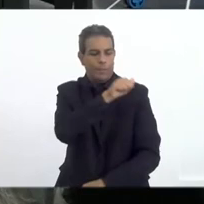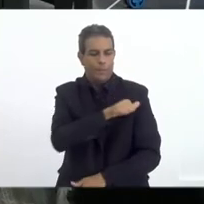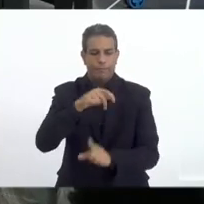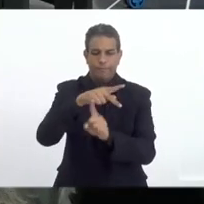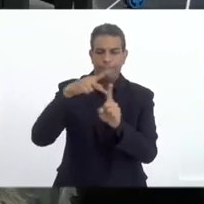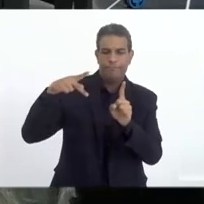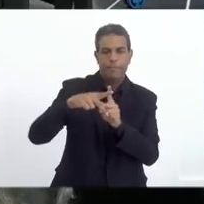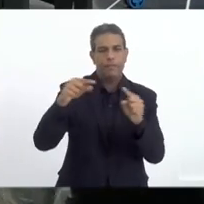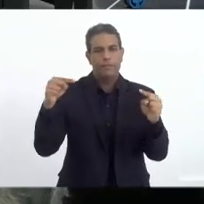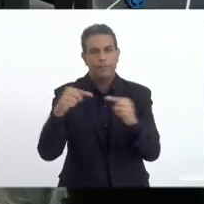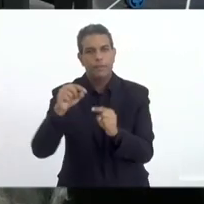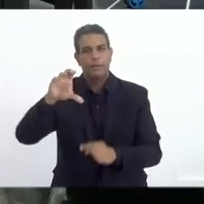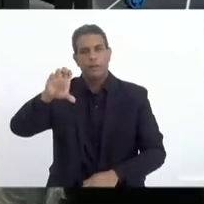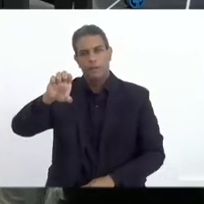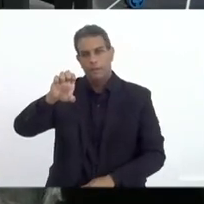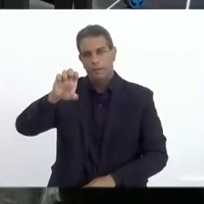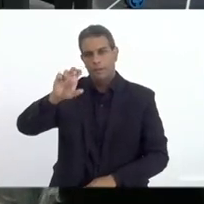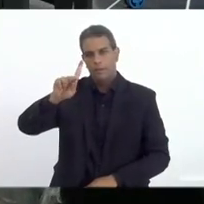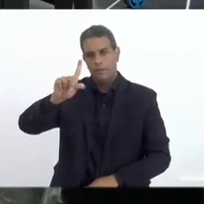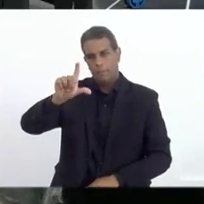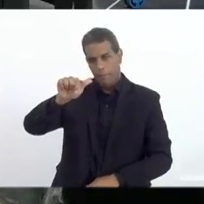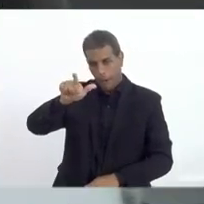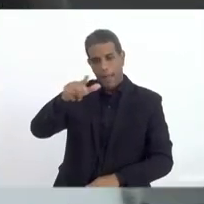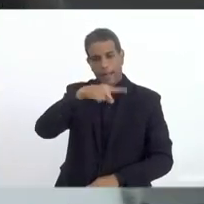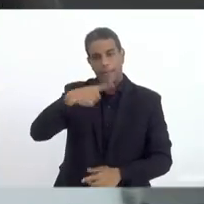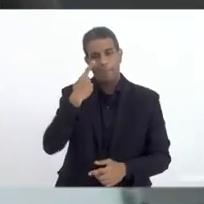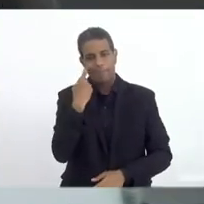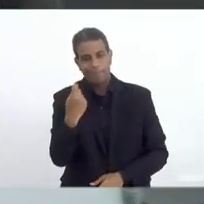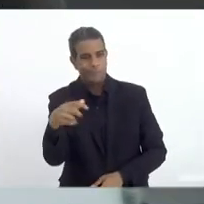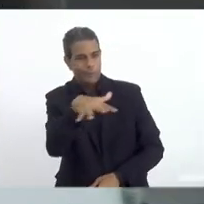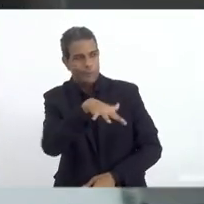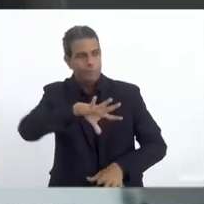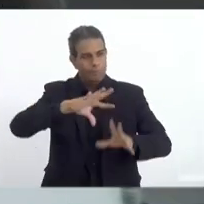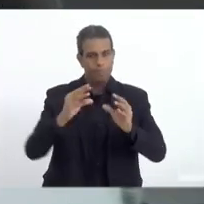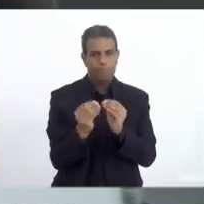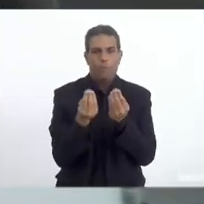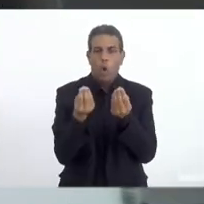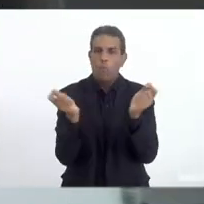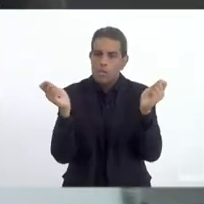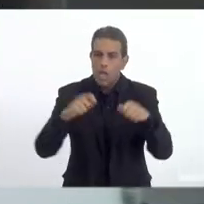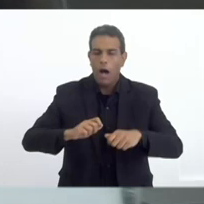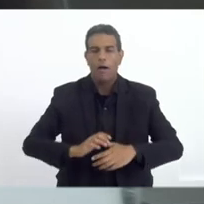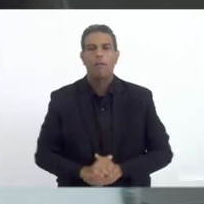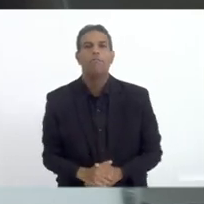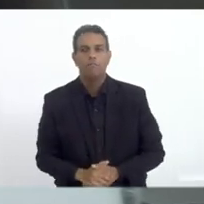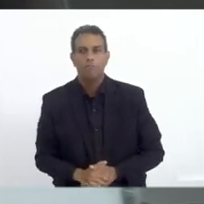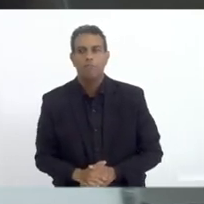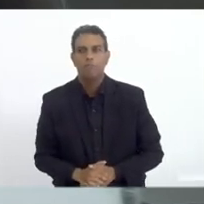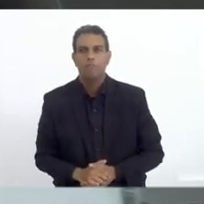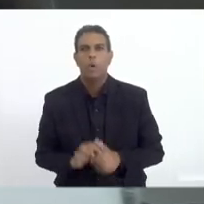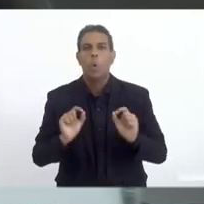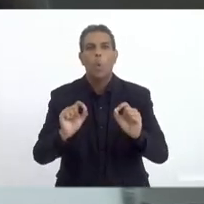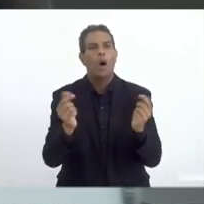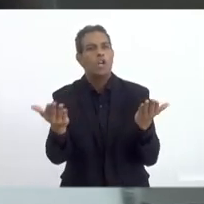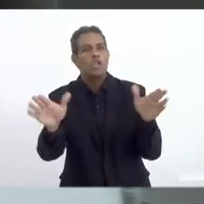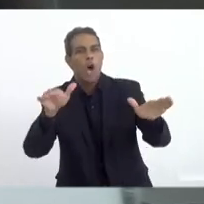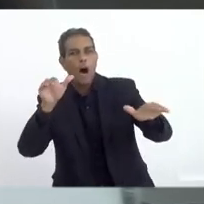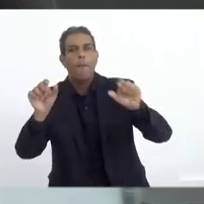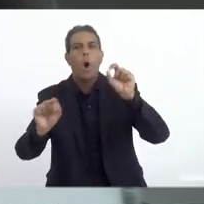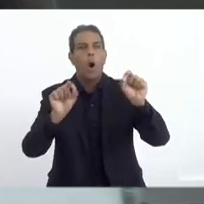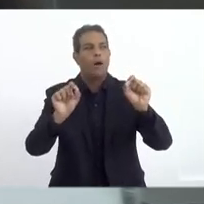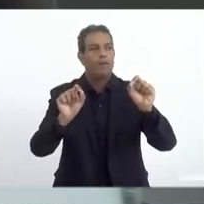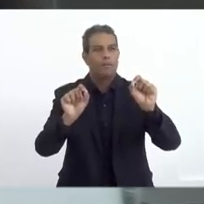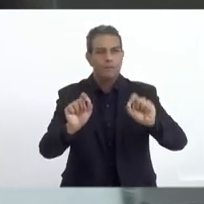também da CEPLAG de chamar. Não, com certeza. Pronto, o maior interessado somos nós, com certeza. É verdade. Com certeza. Verdade. Em chamar a questão da